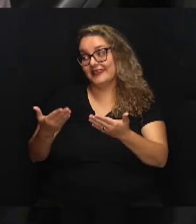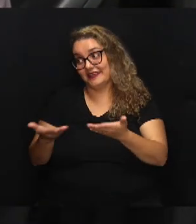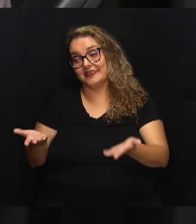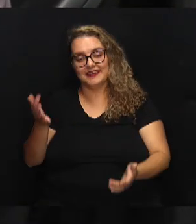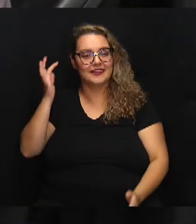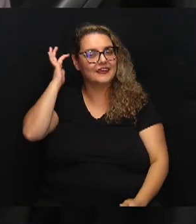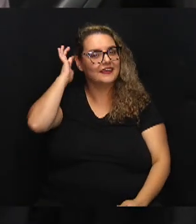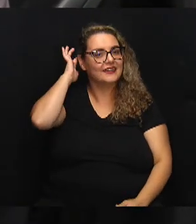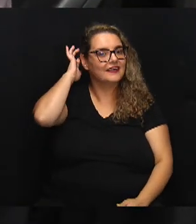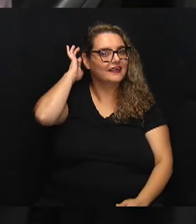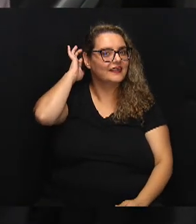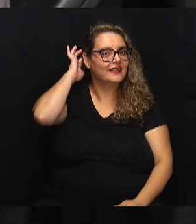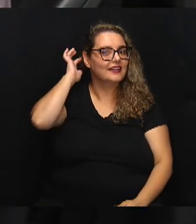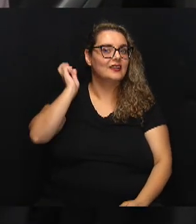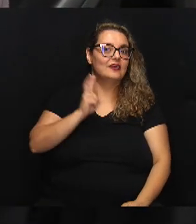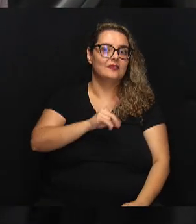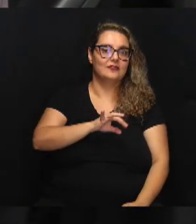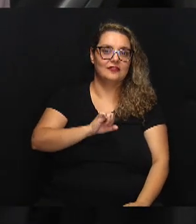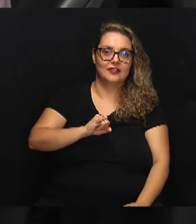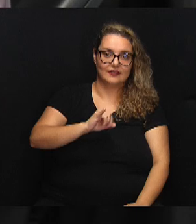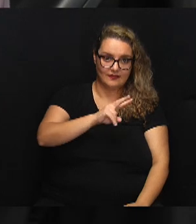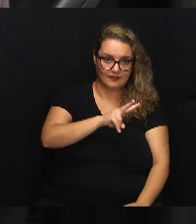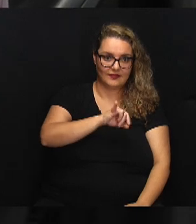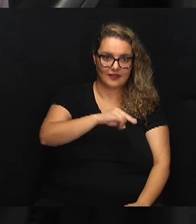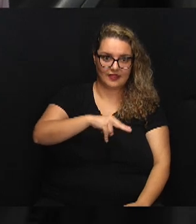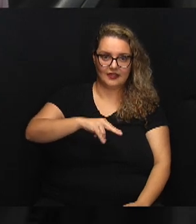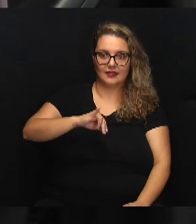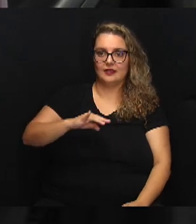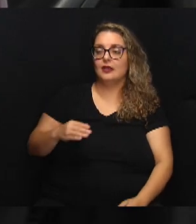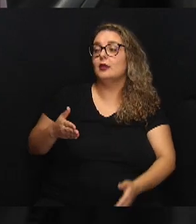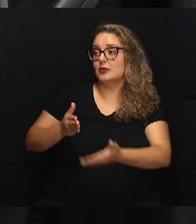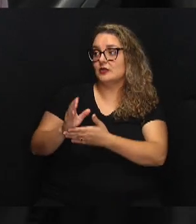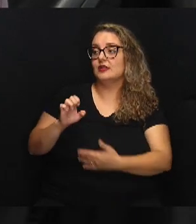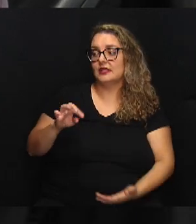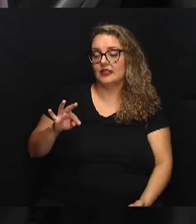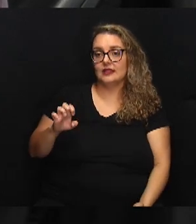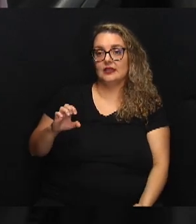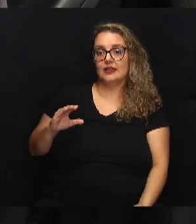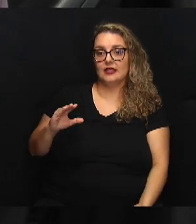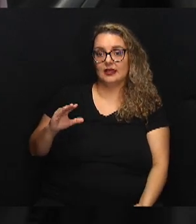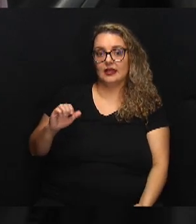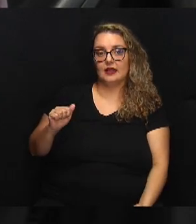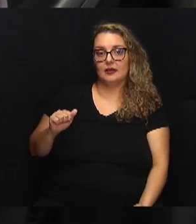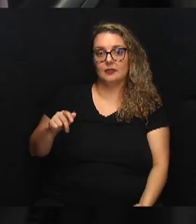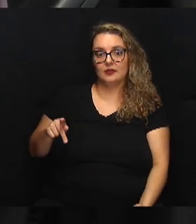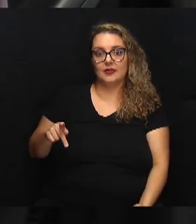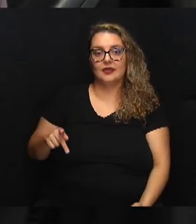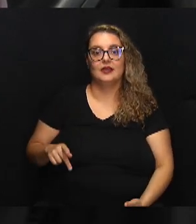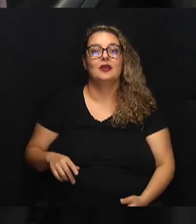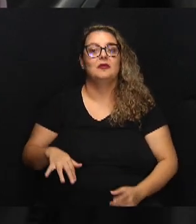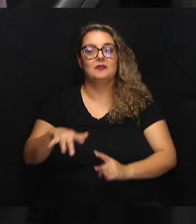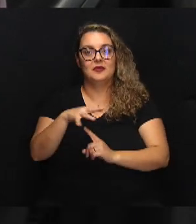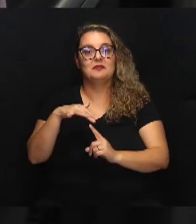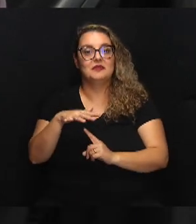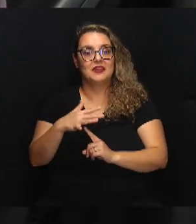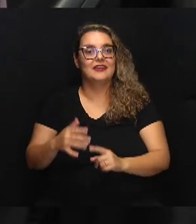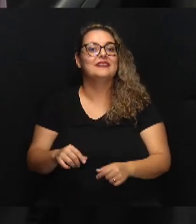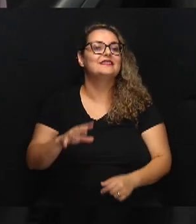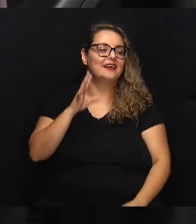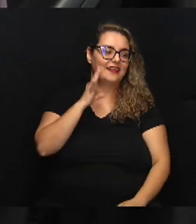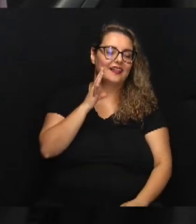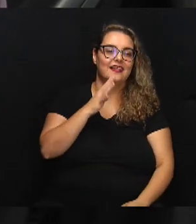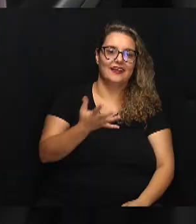Agora e o Vini? Ver. Vinícius passou na ETCAP. ETCAP. Fazer Meio o quê? Ambiente. Meio Ambiente. Olha, legal,